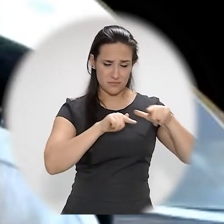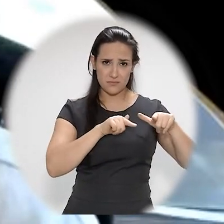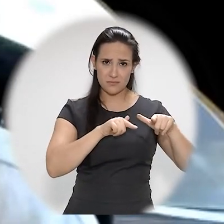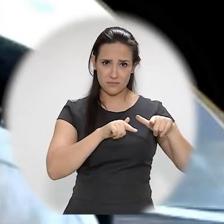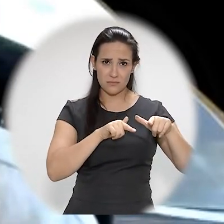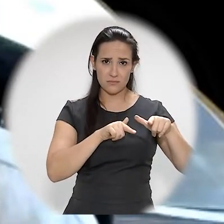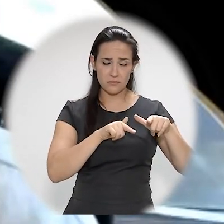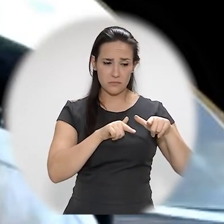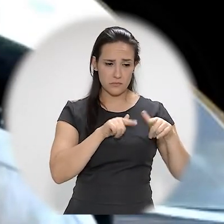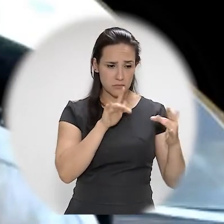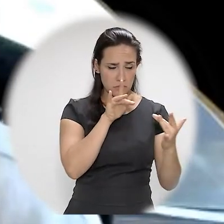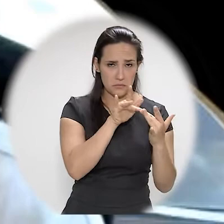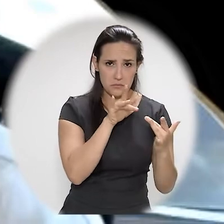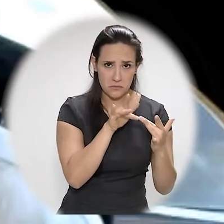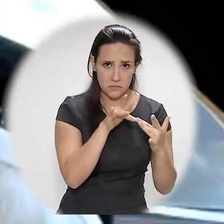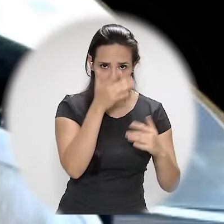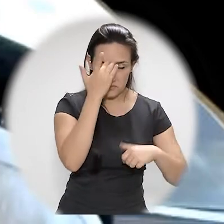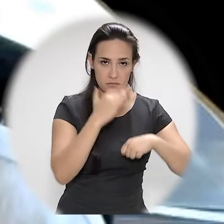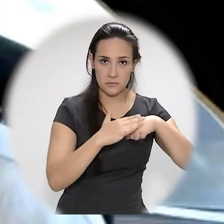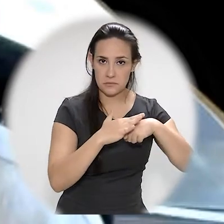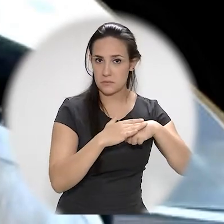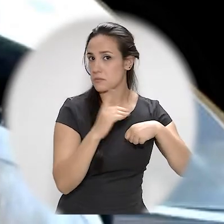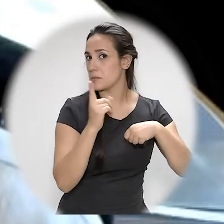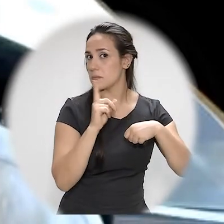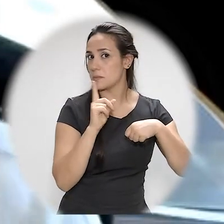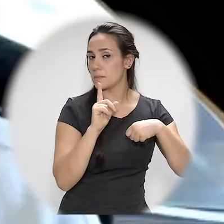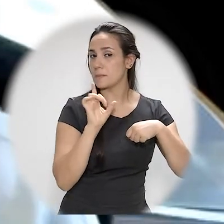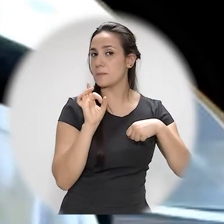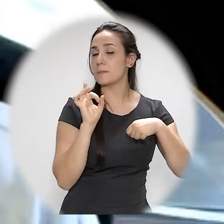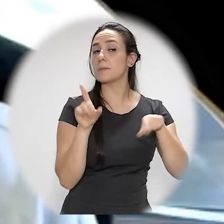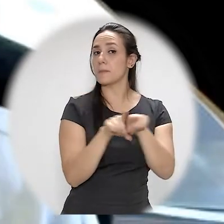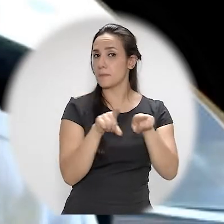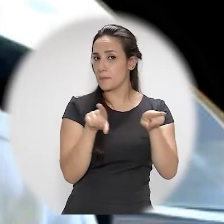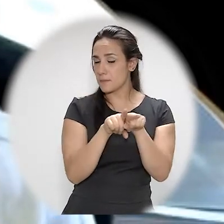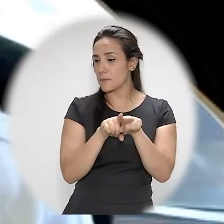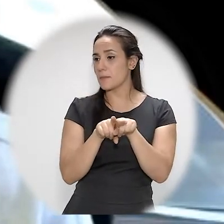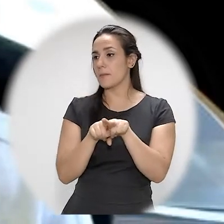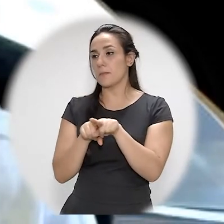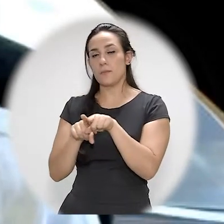de frente, mas daqueles também que atuam na área,